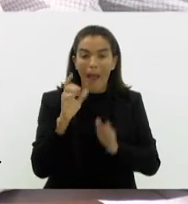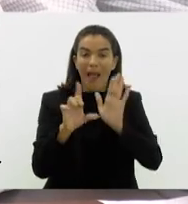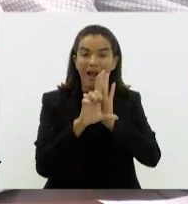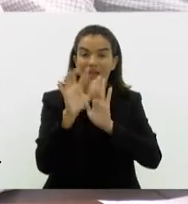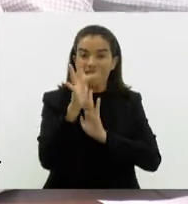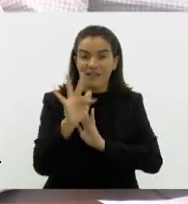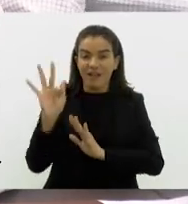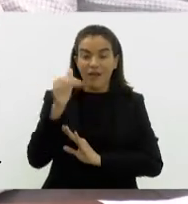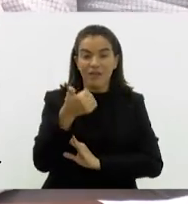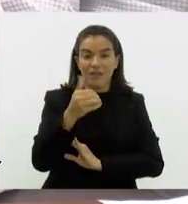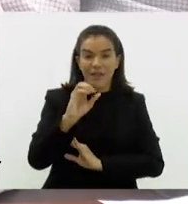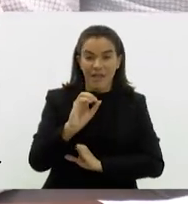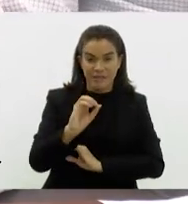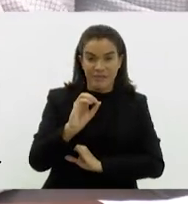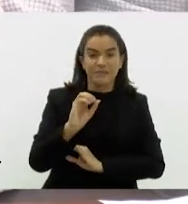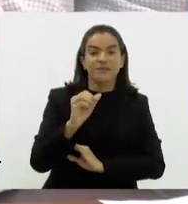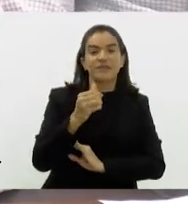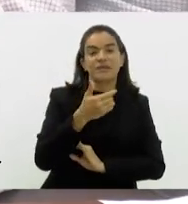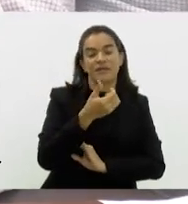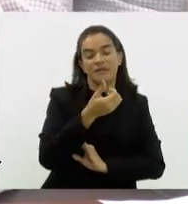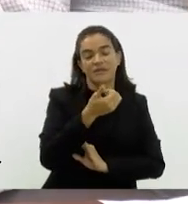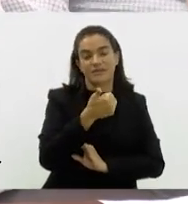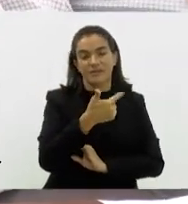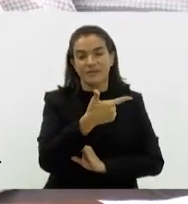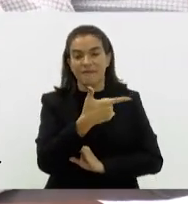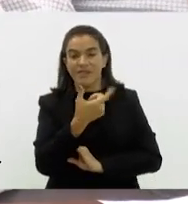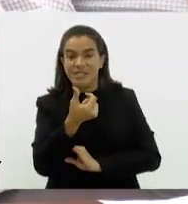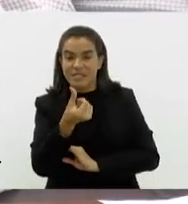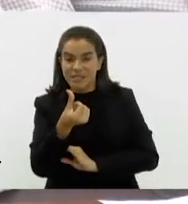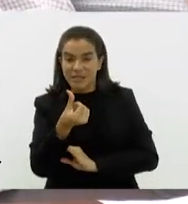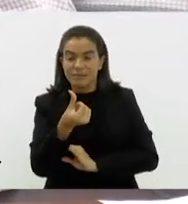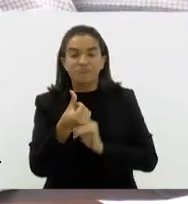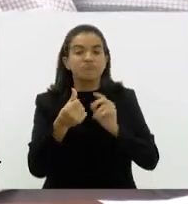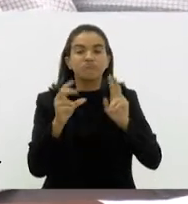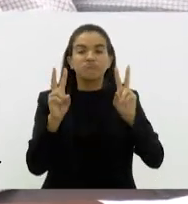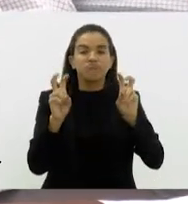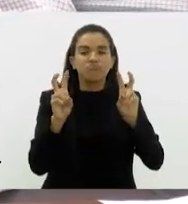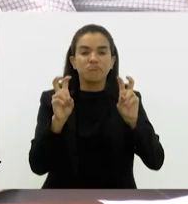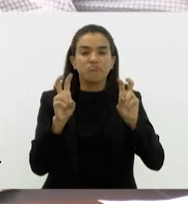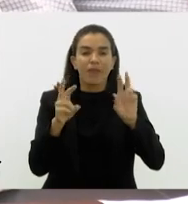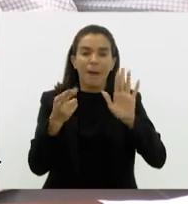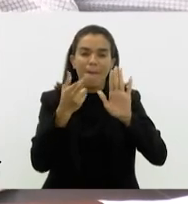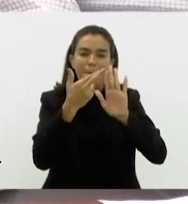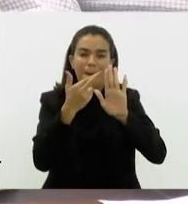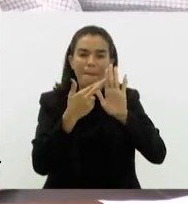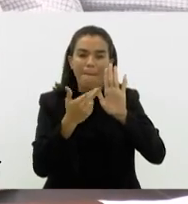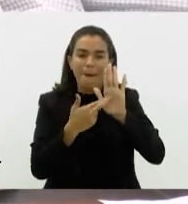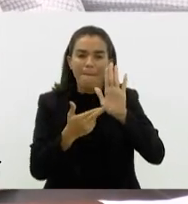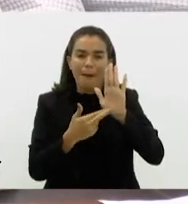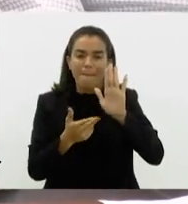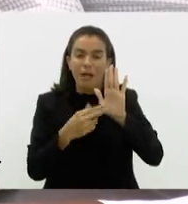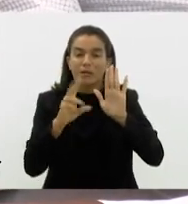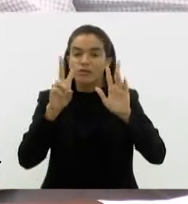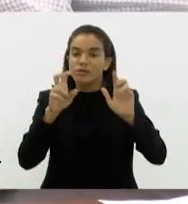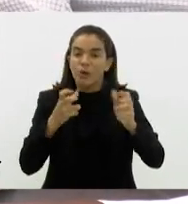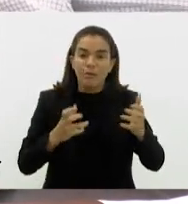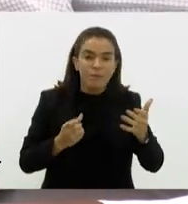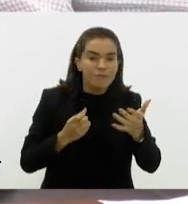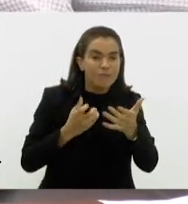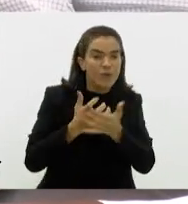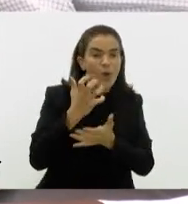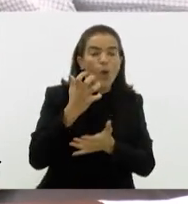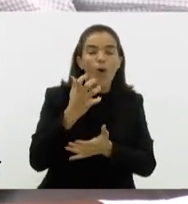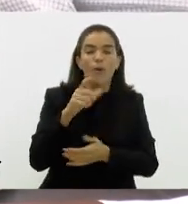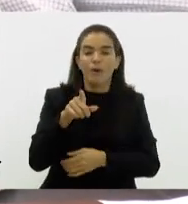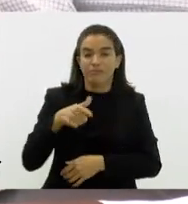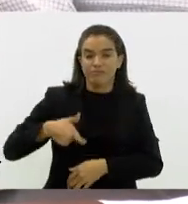Federal 10.826, que estabelece as condições para aquisição, etc., e essa, do meu